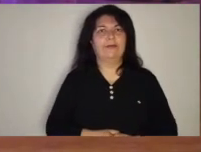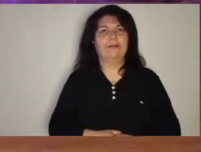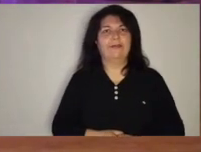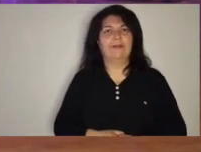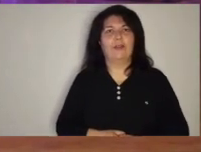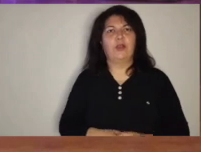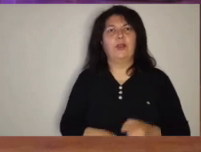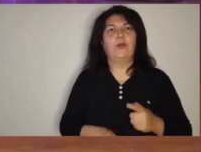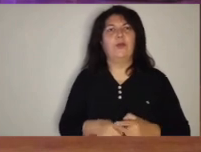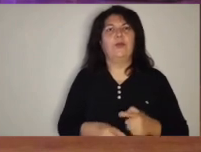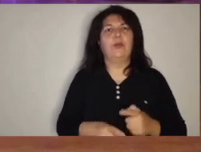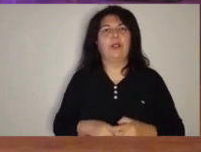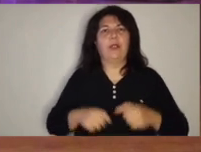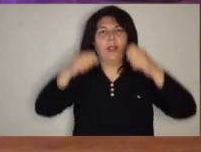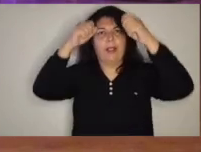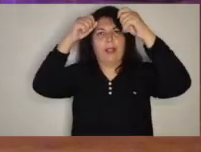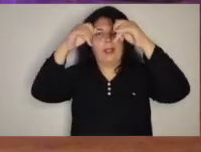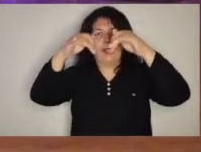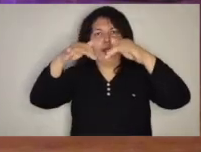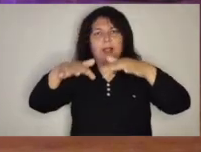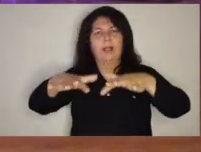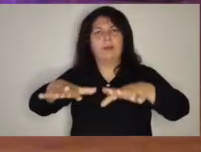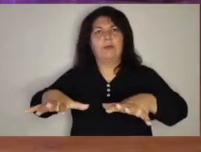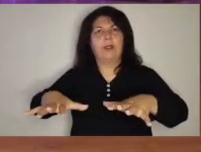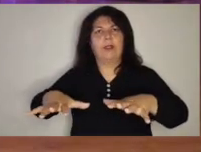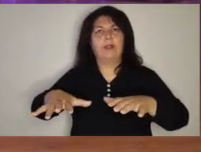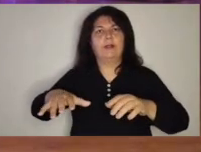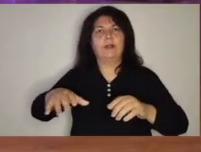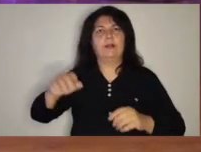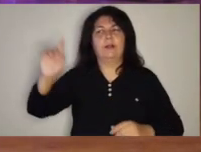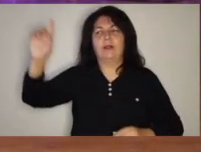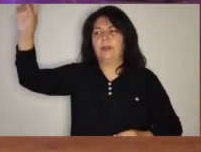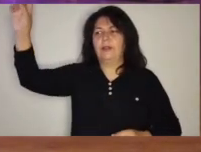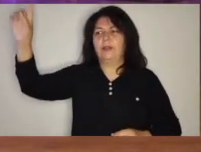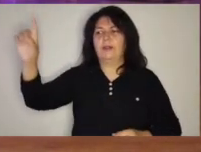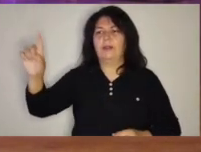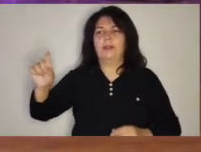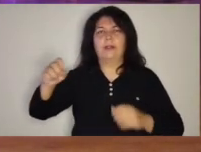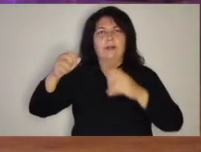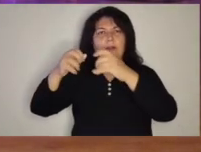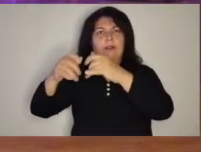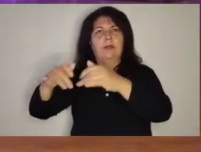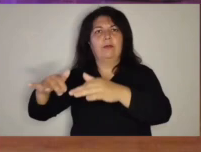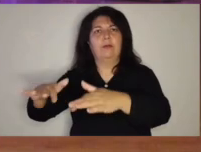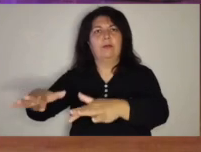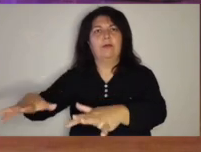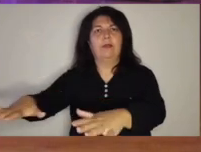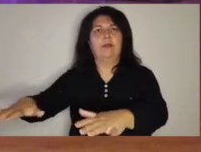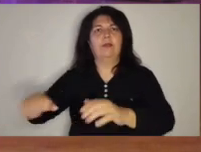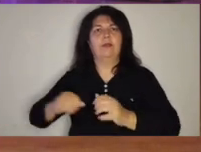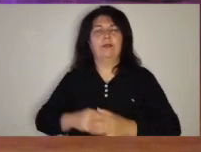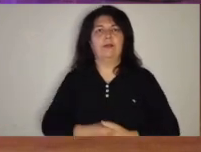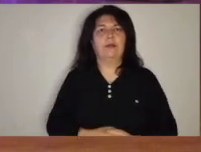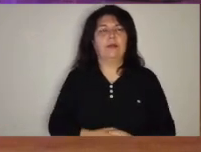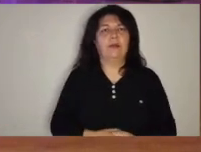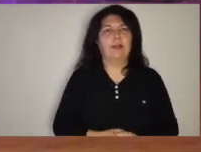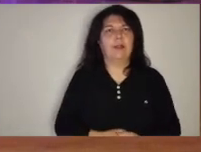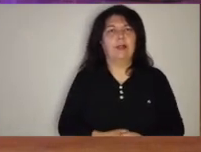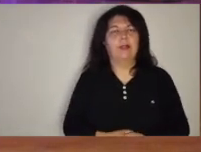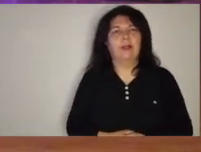está. Porque ele sabia, irmãos, que a bênção estava no Senhor da